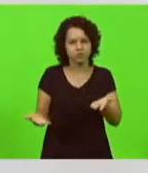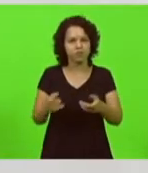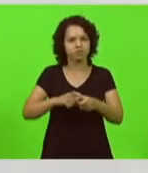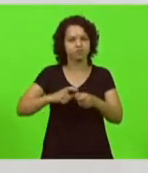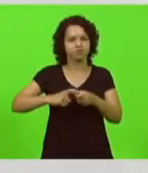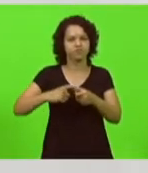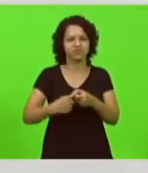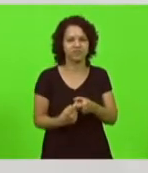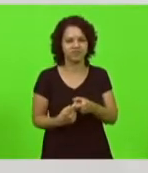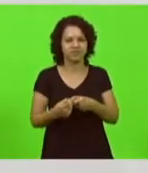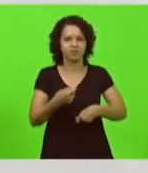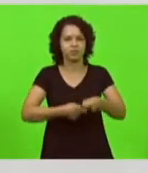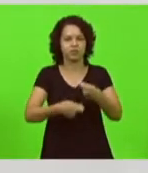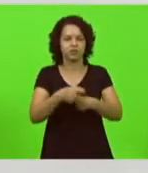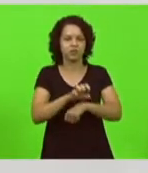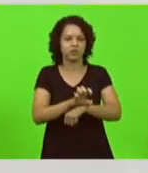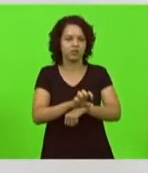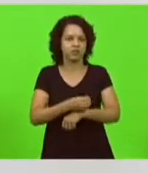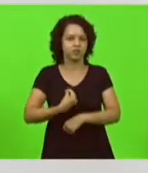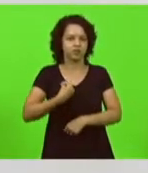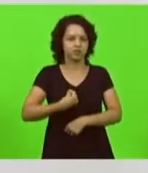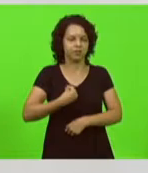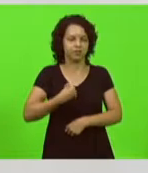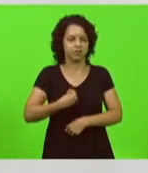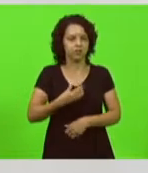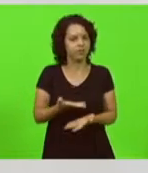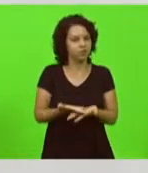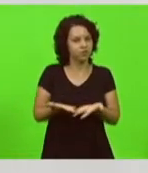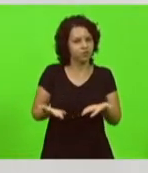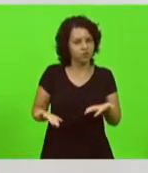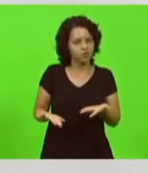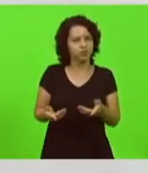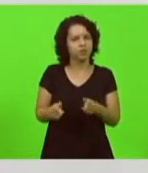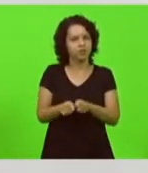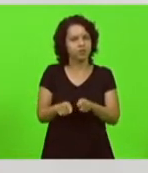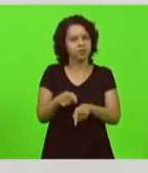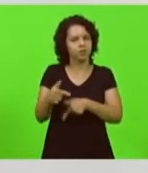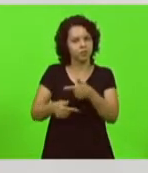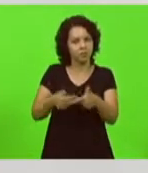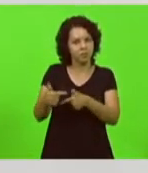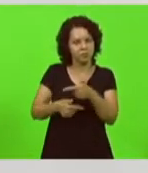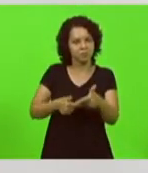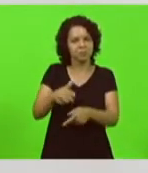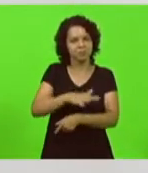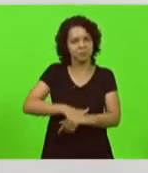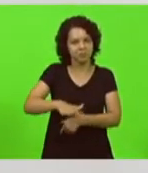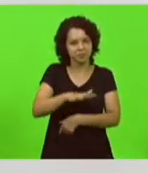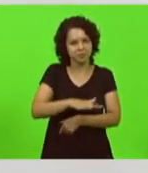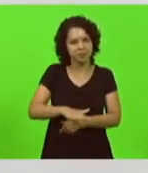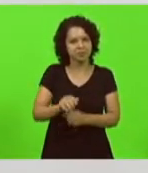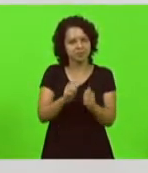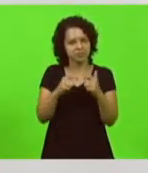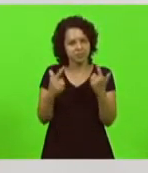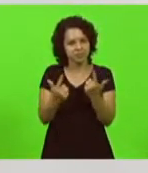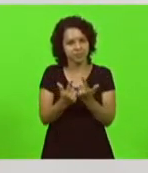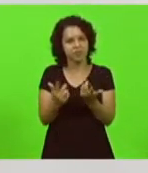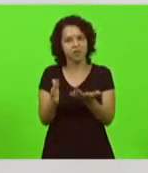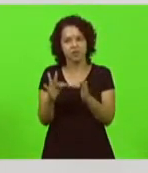presentes, senhoras e senhores colaboradores desta casa, demais familiares que nos